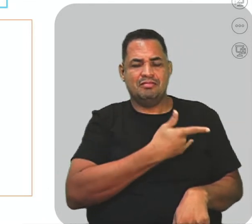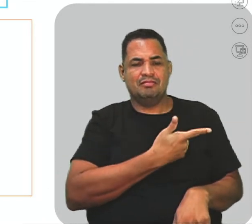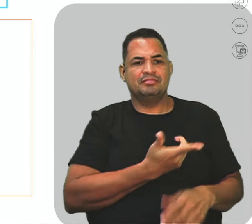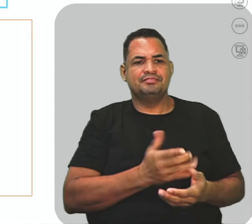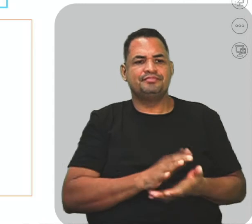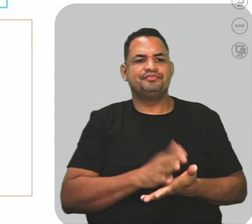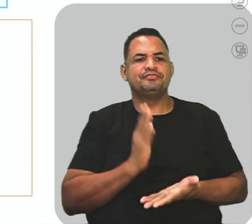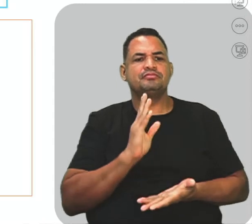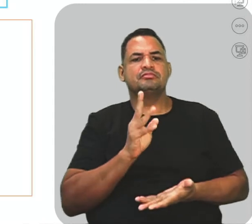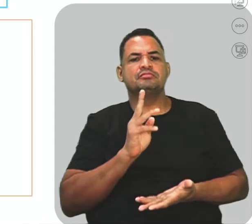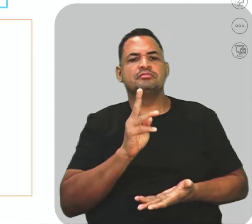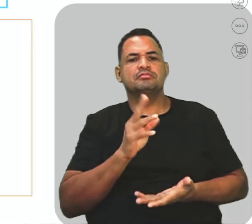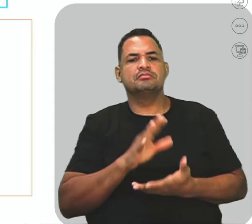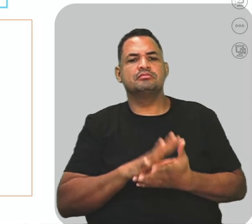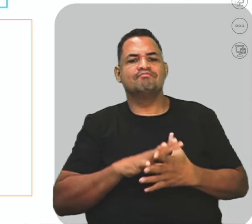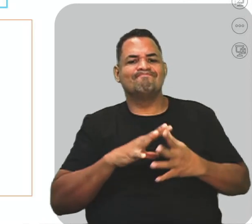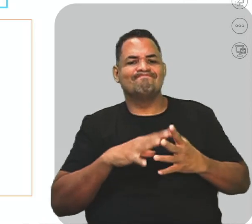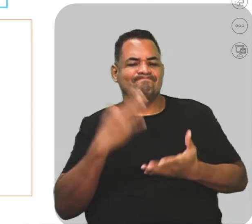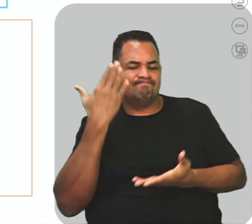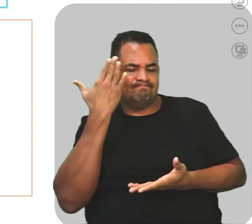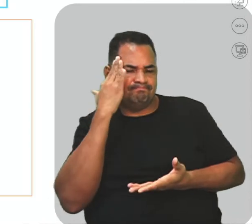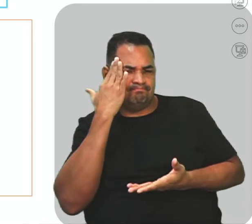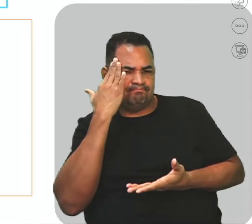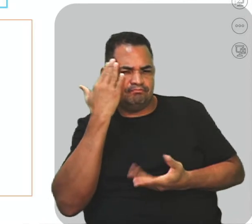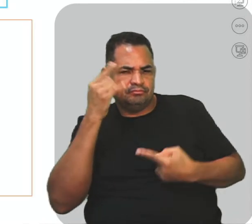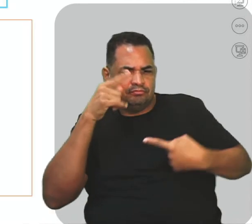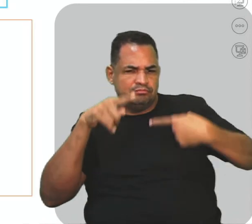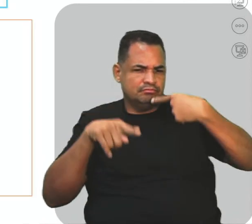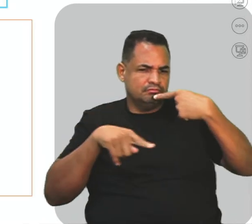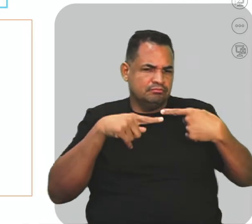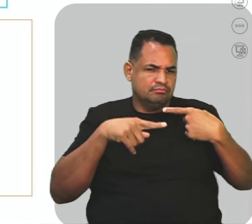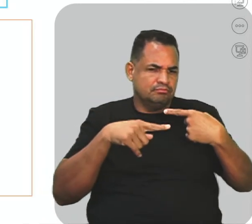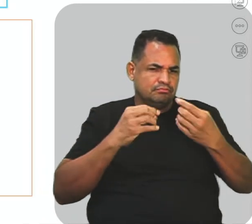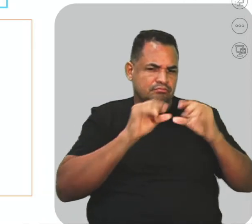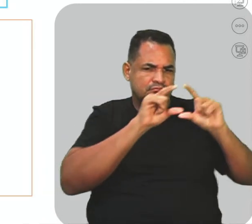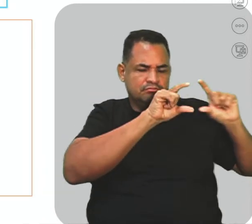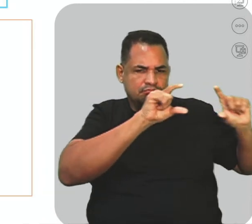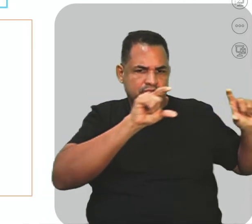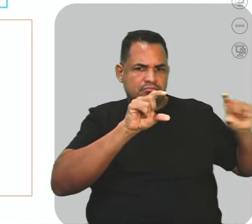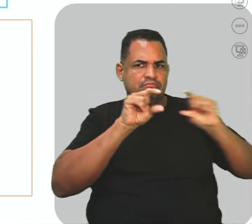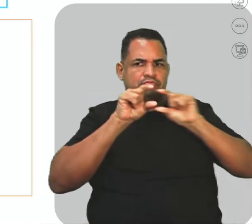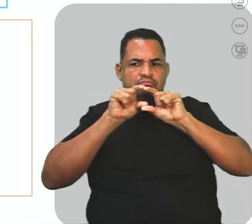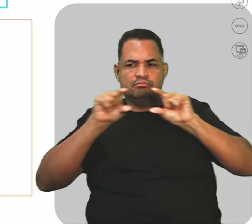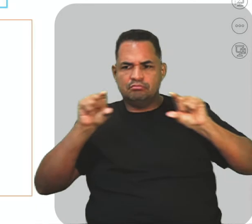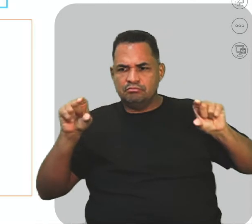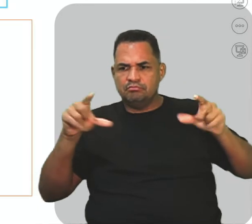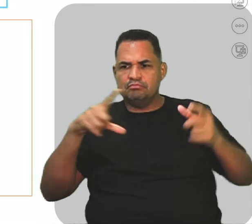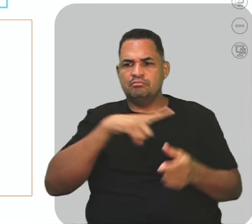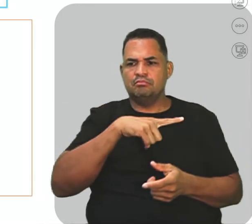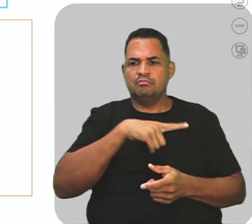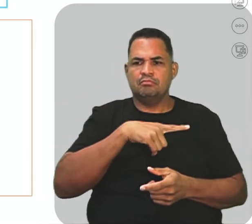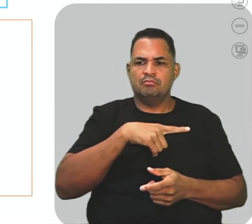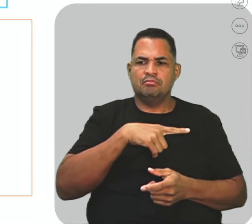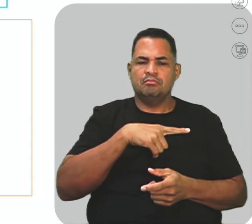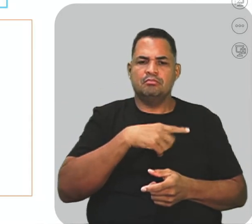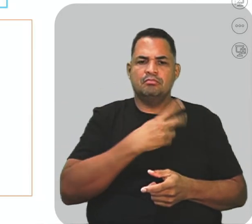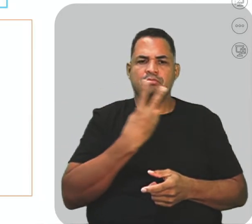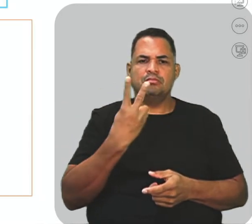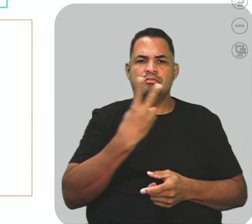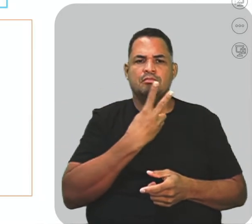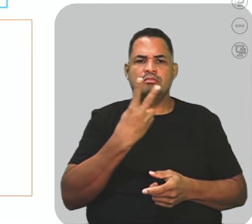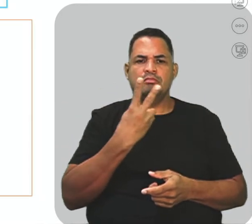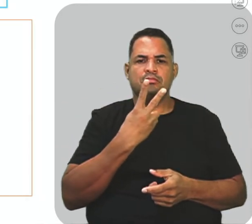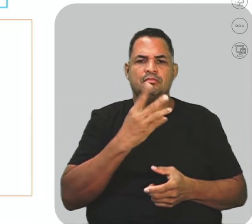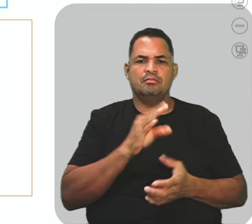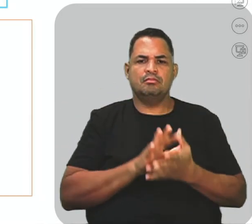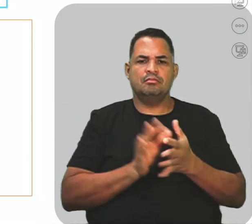Então, sempre compreender a função das orações, tá? E aí, nesse caso, nós temos duas, né? Muito